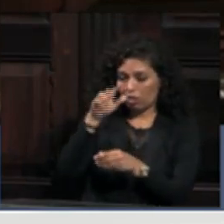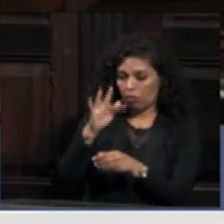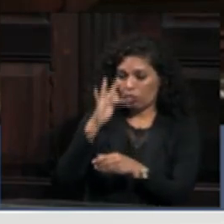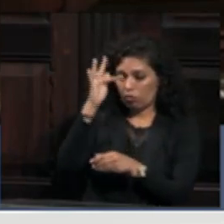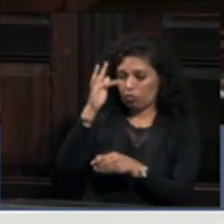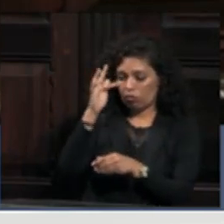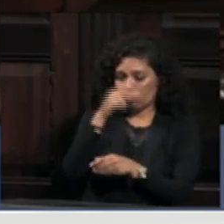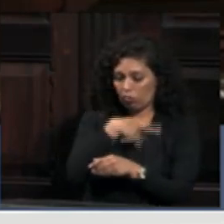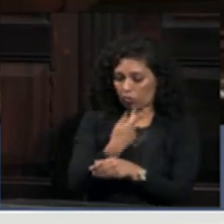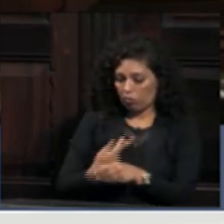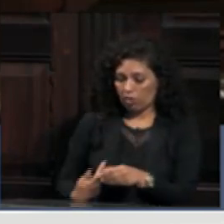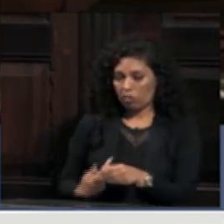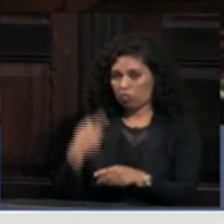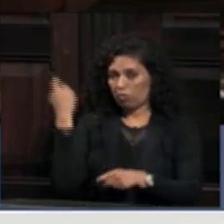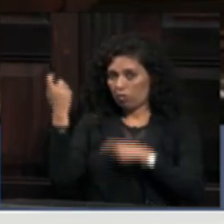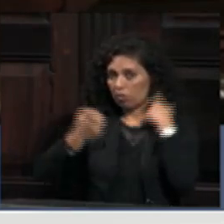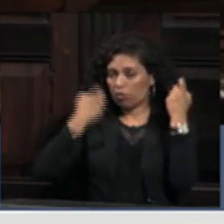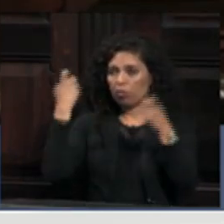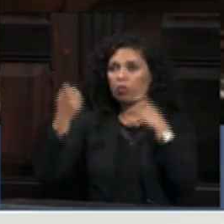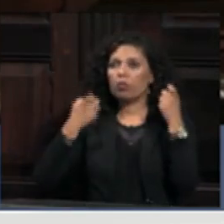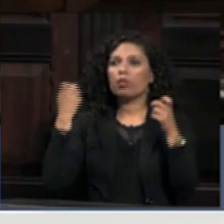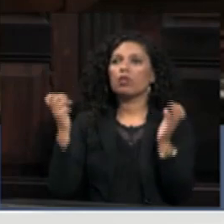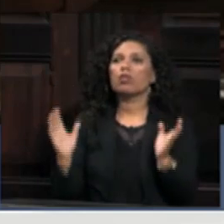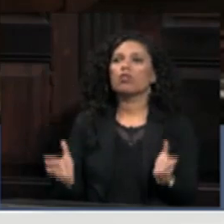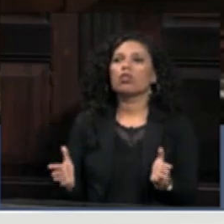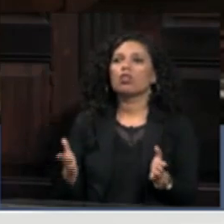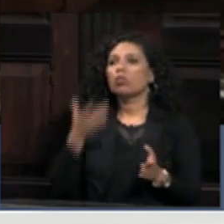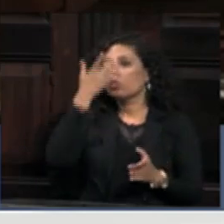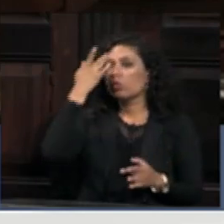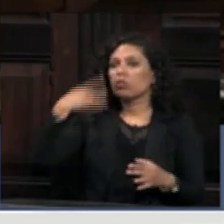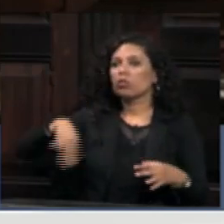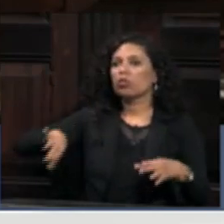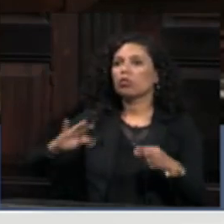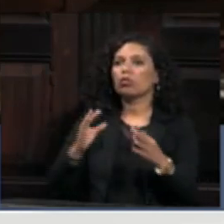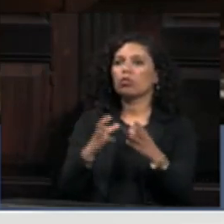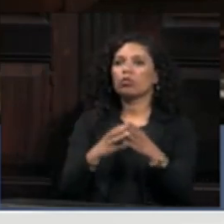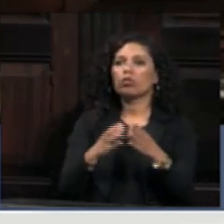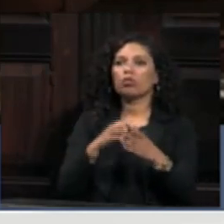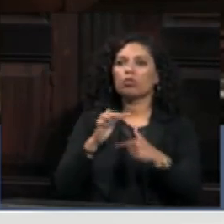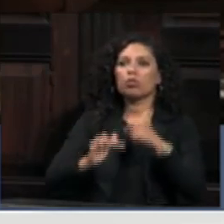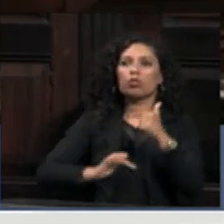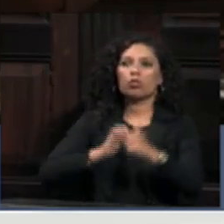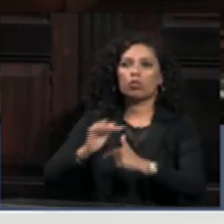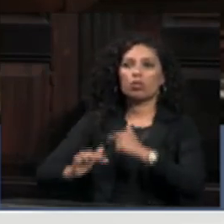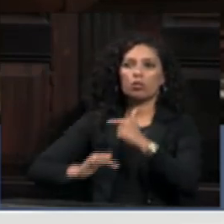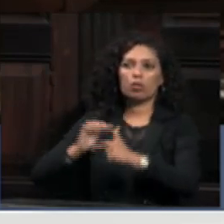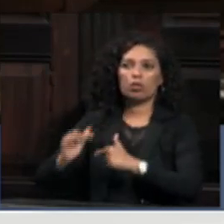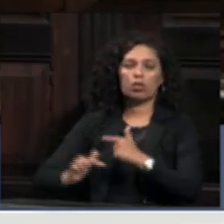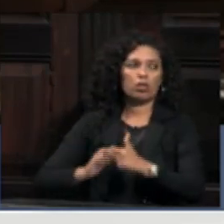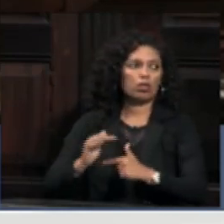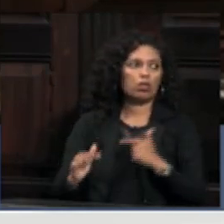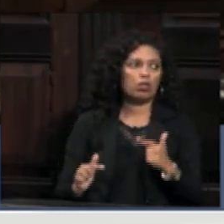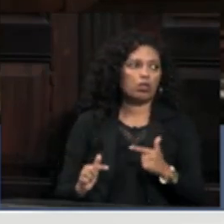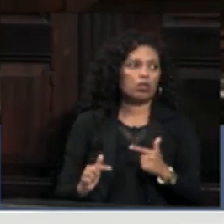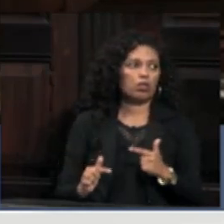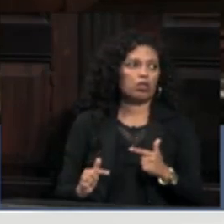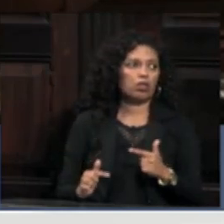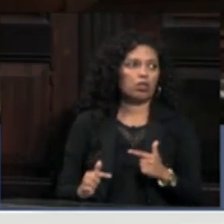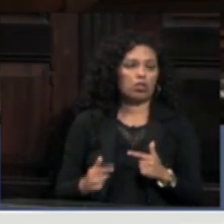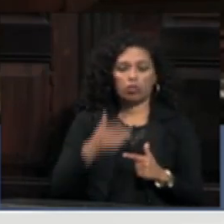da República. Próprios trabalhadores, não falo só os servidores do Ministério do Trabalho, os trabalhadores